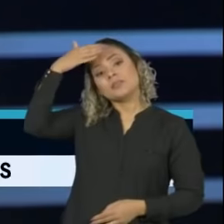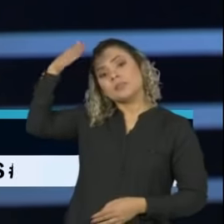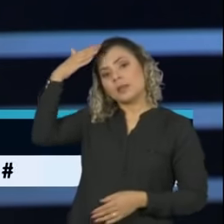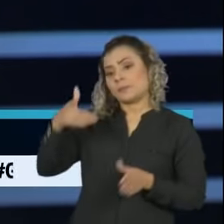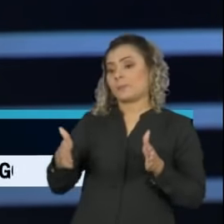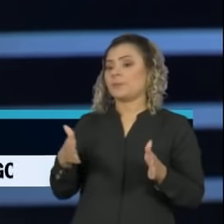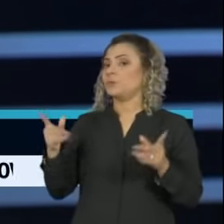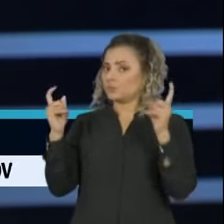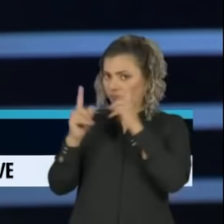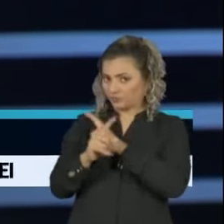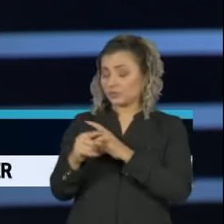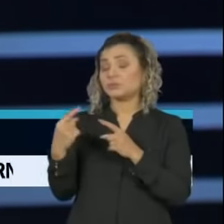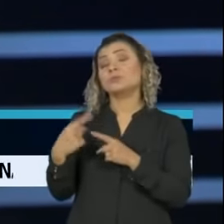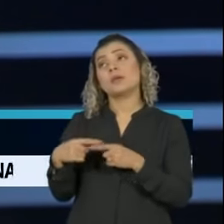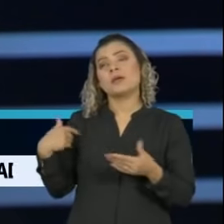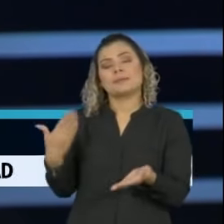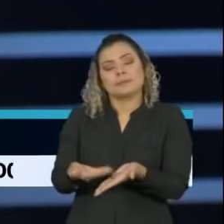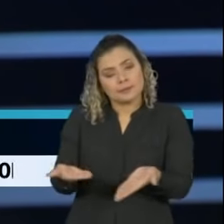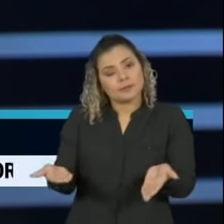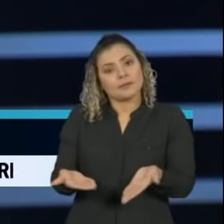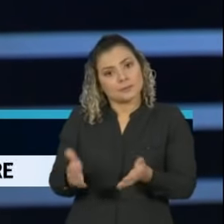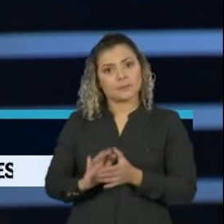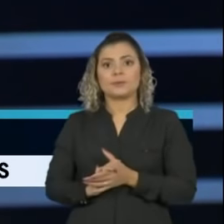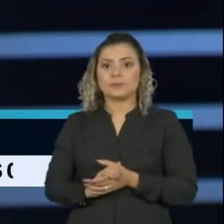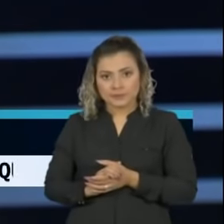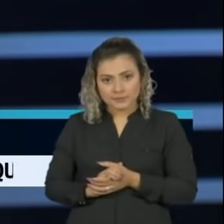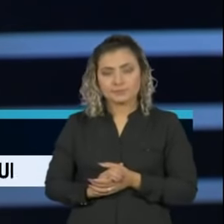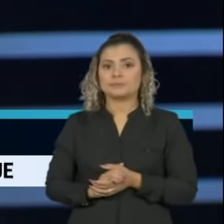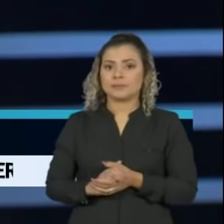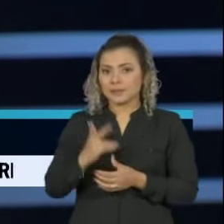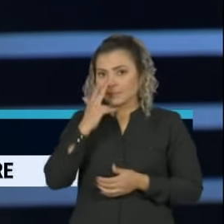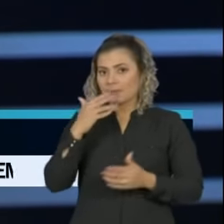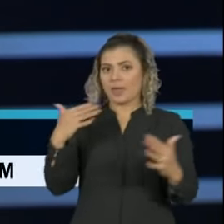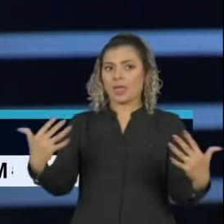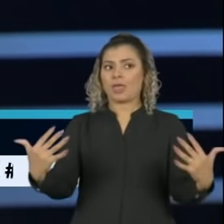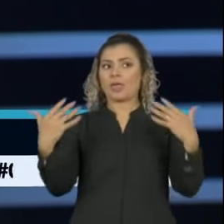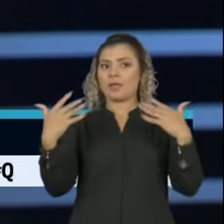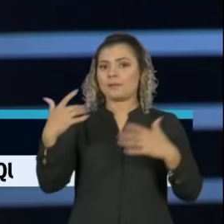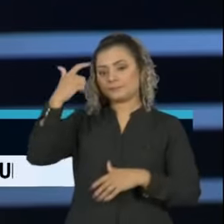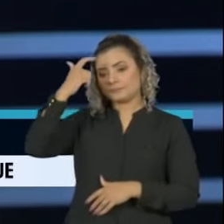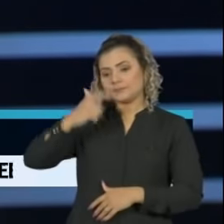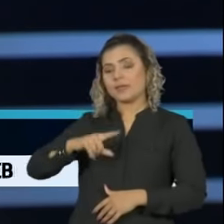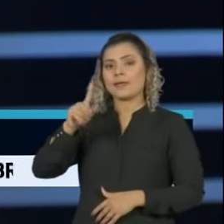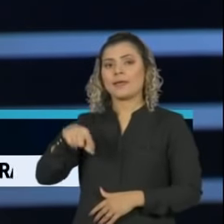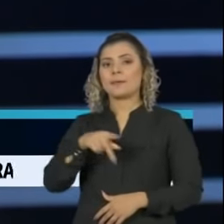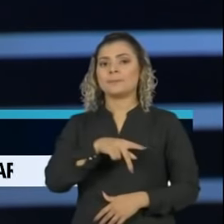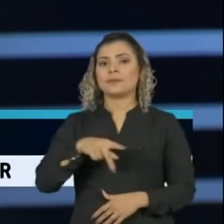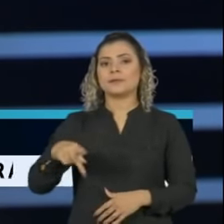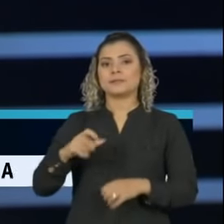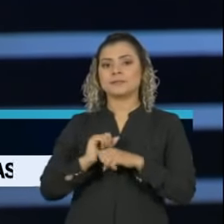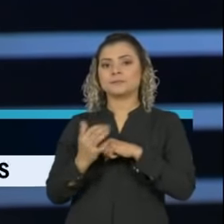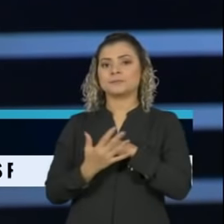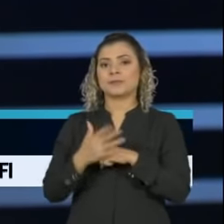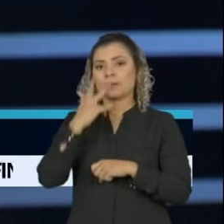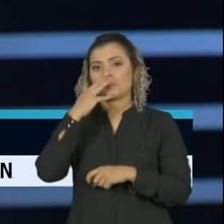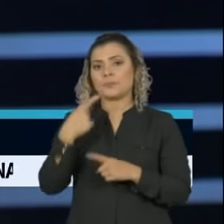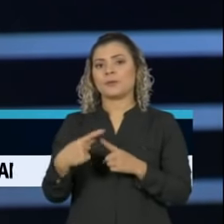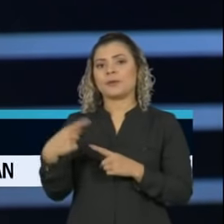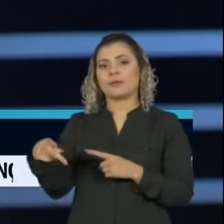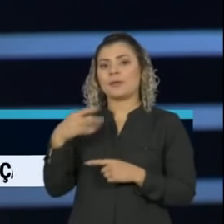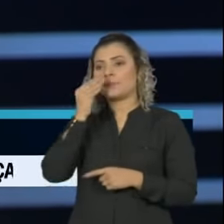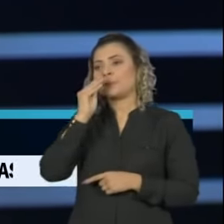muito difícil, porque até agora ainda vai se colar nele a imagem de que ele é o presidente do coronavírus,